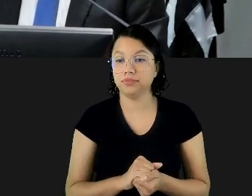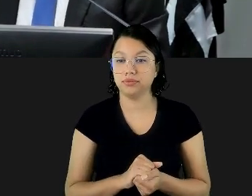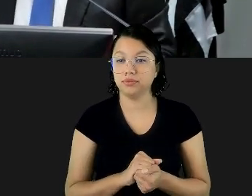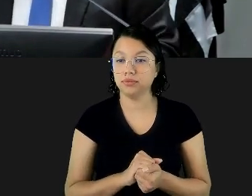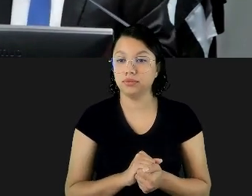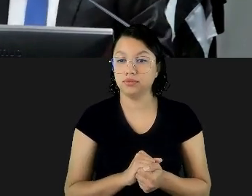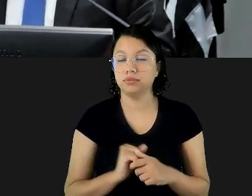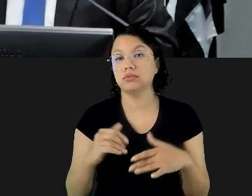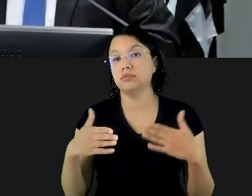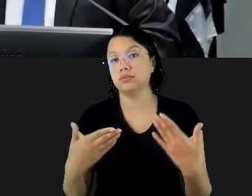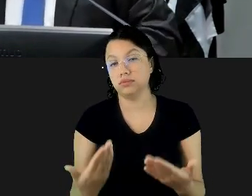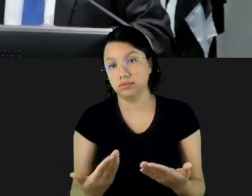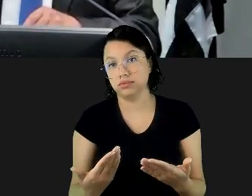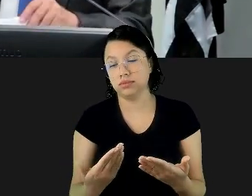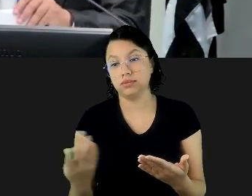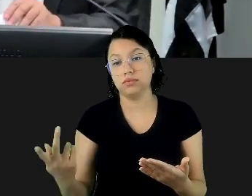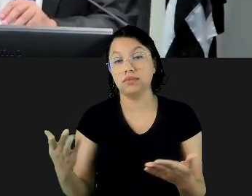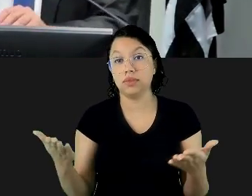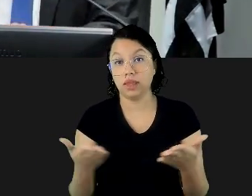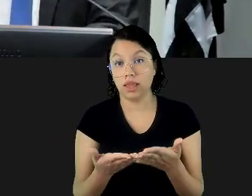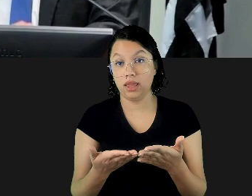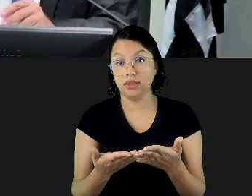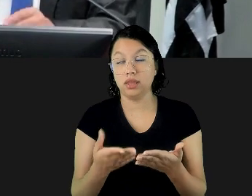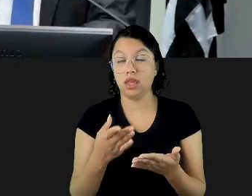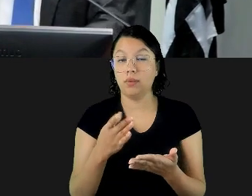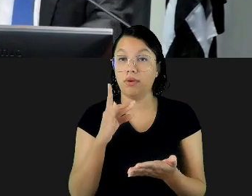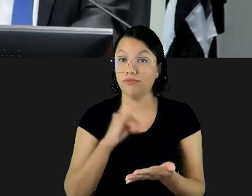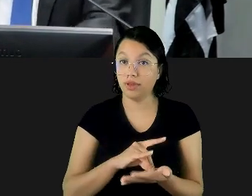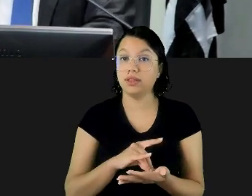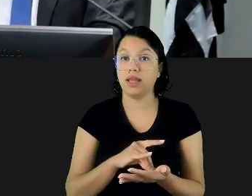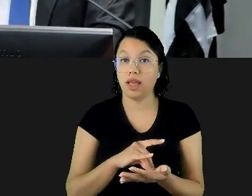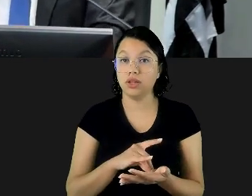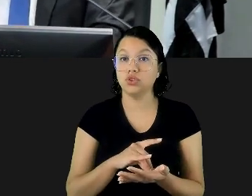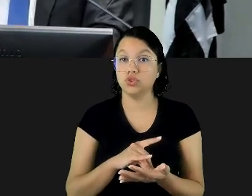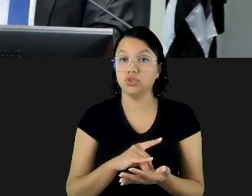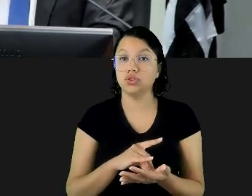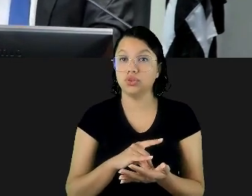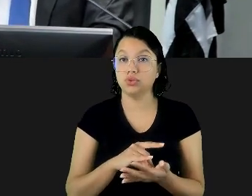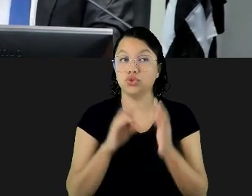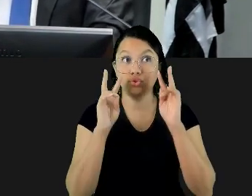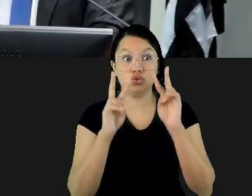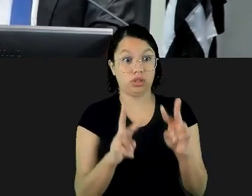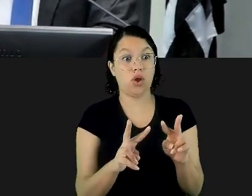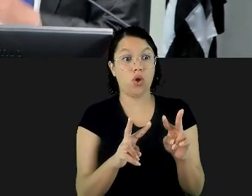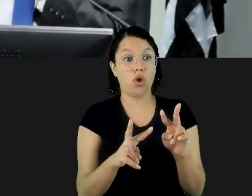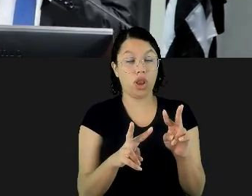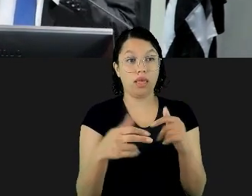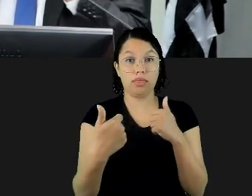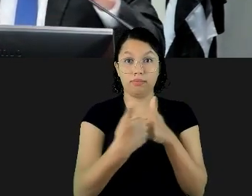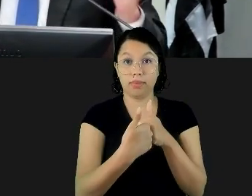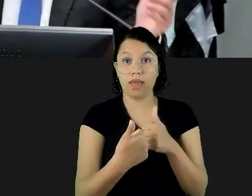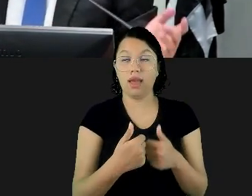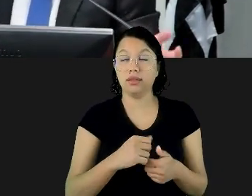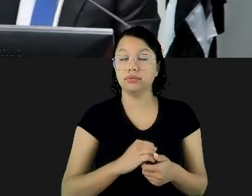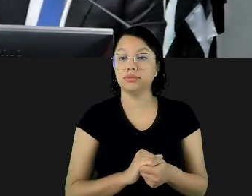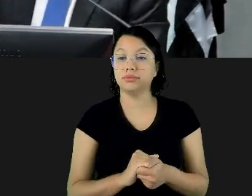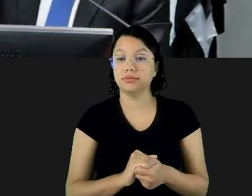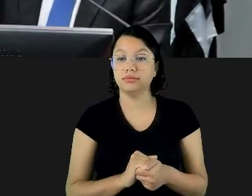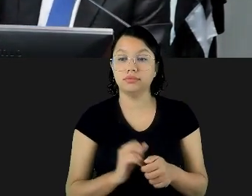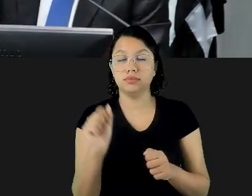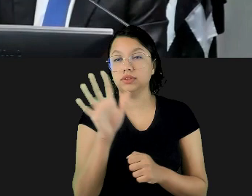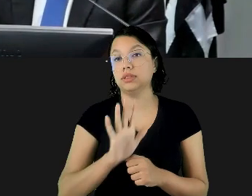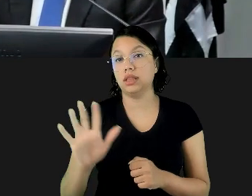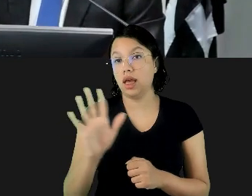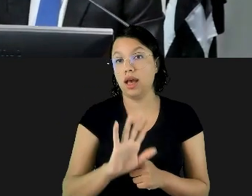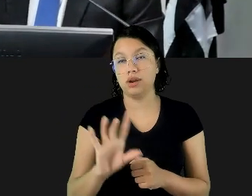Então, gente, essa é uma realidade que está aí aos nossos olhos. É lógico que não é só de